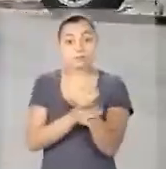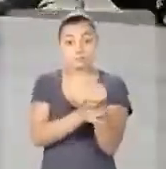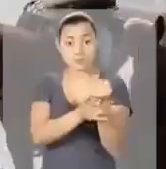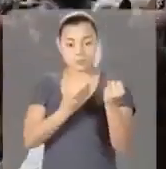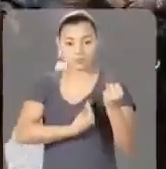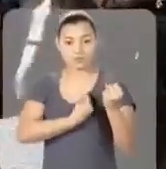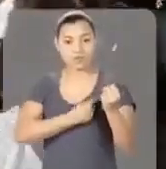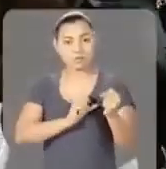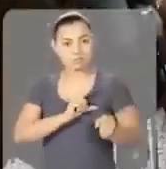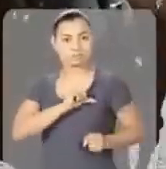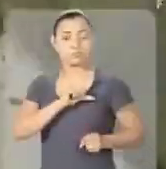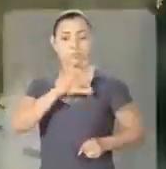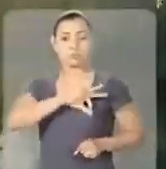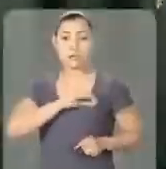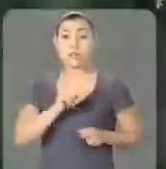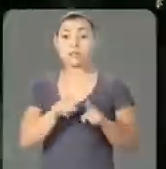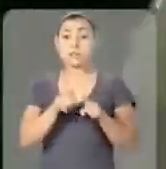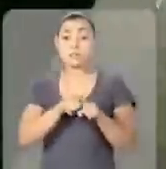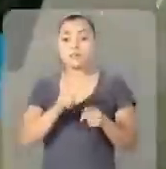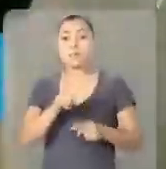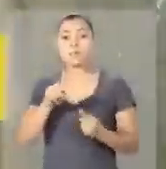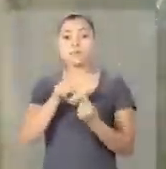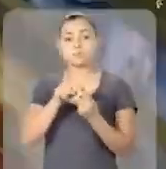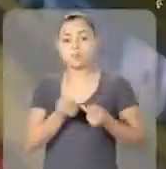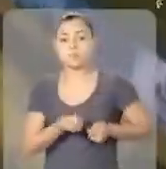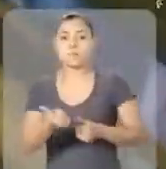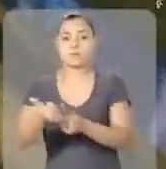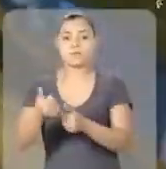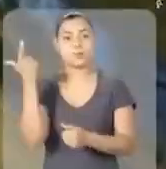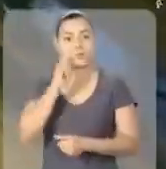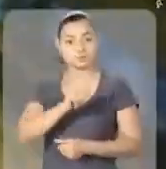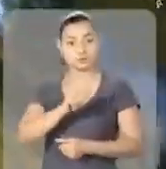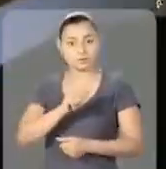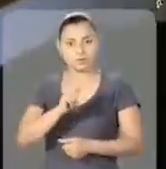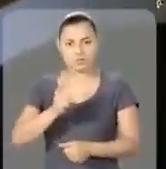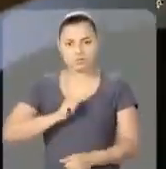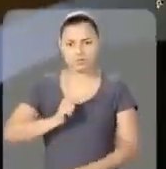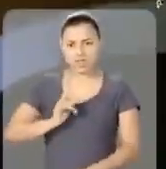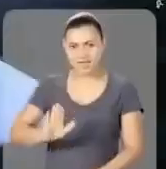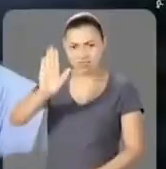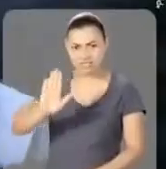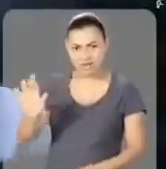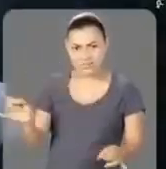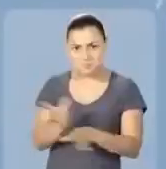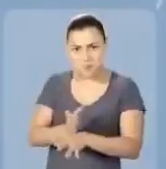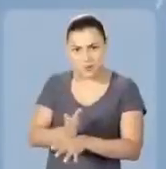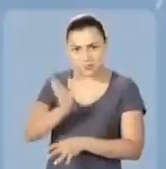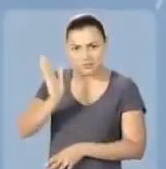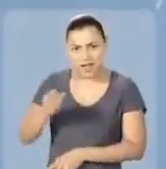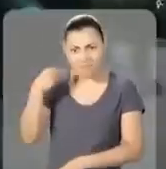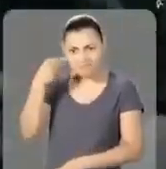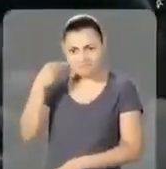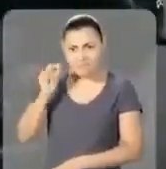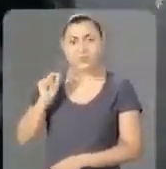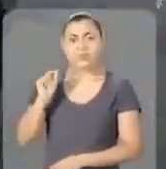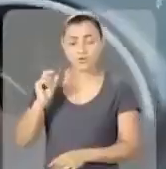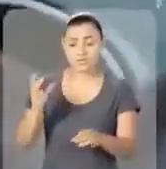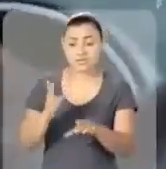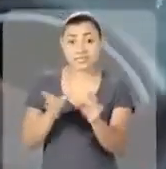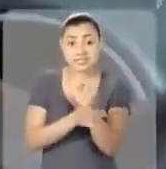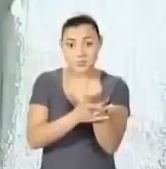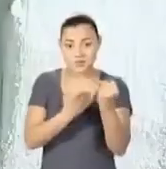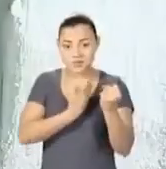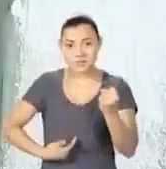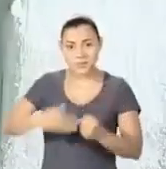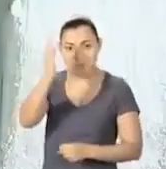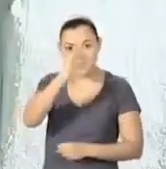como aumento do seguro de vida e bonificação por metas atingidas. Se existe um candidato a presidente pronto